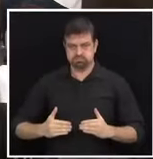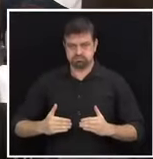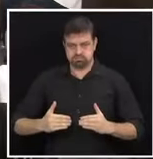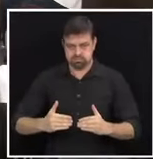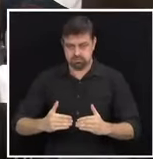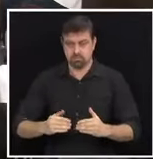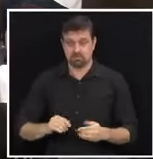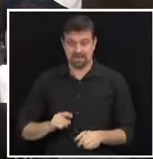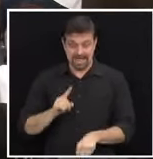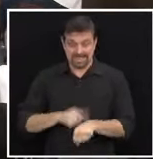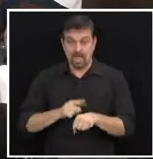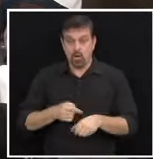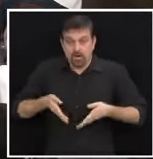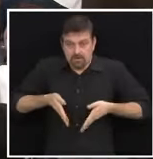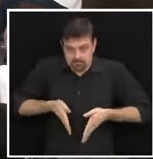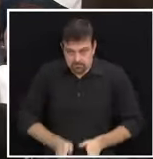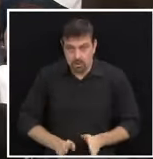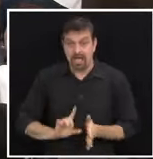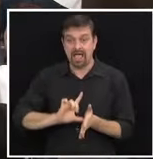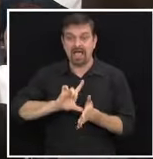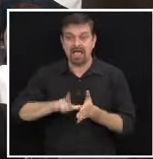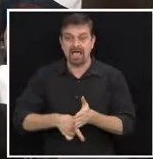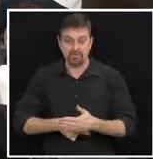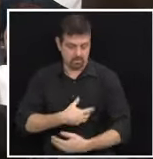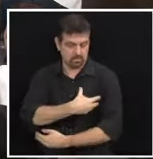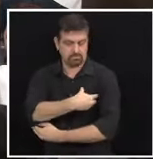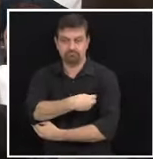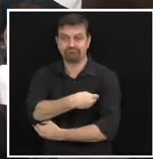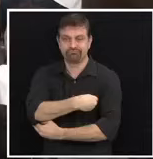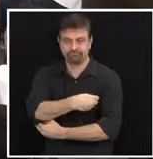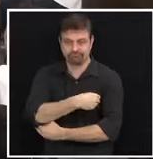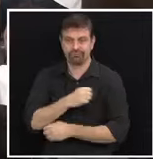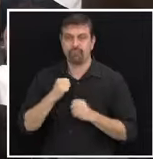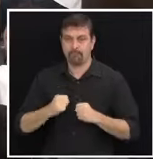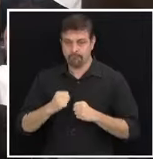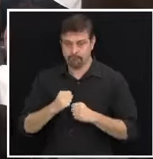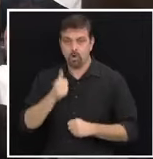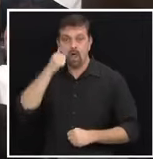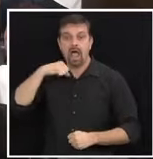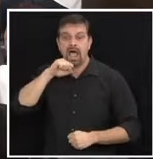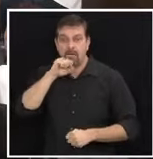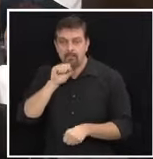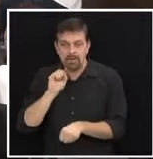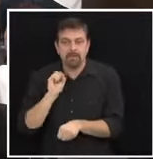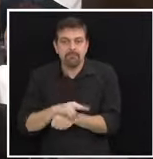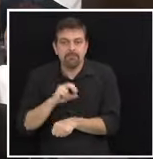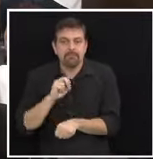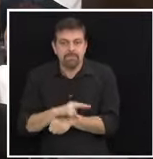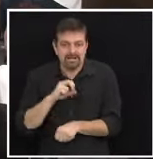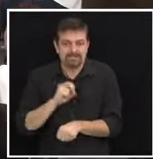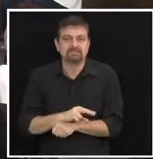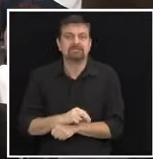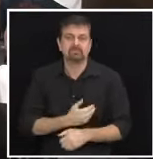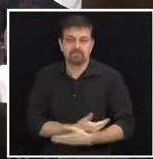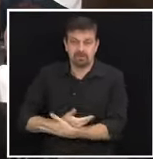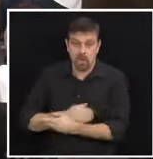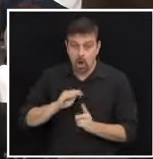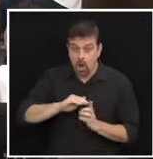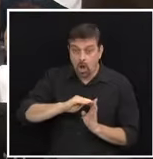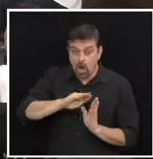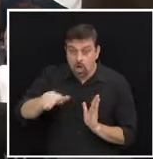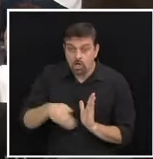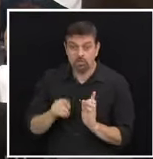no momento do parto e depois durante o aleitamento materno. Por isso que hoje todas as gestantes devem fazer o